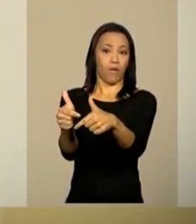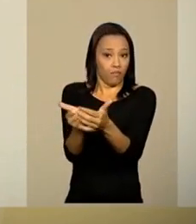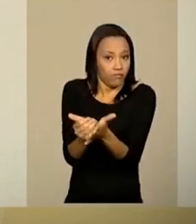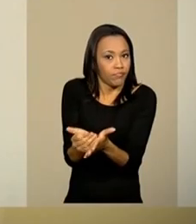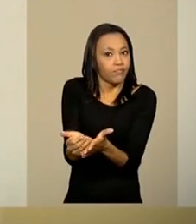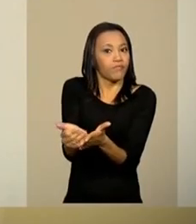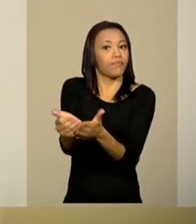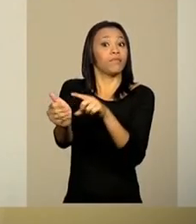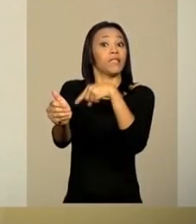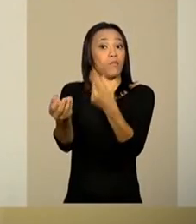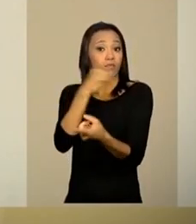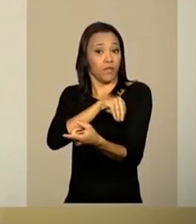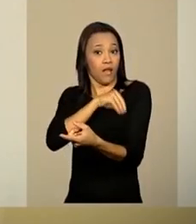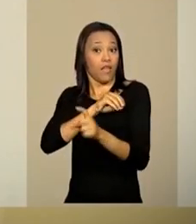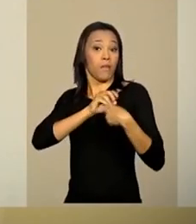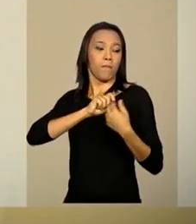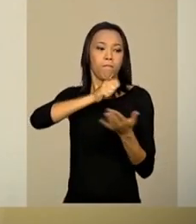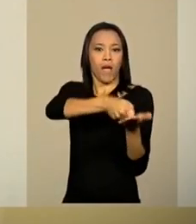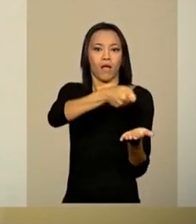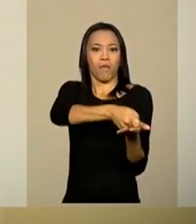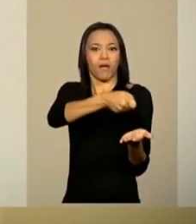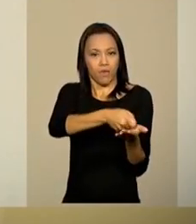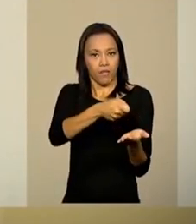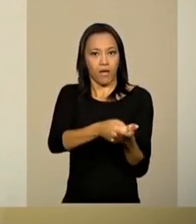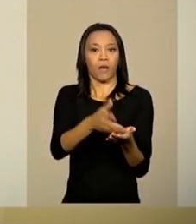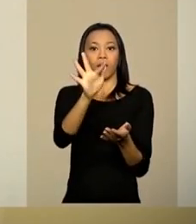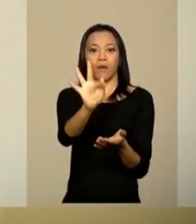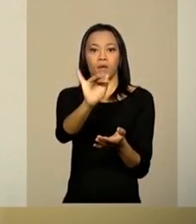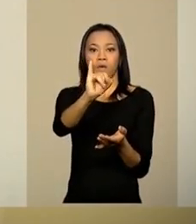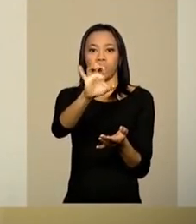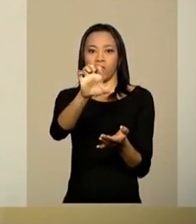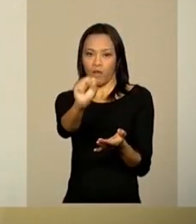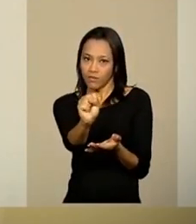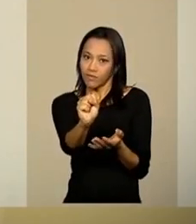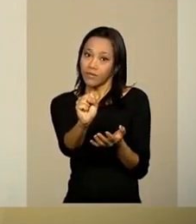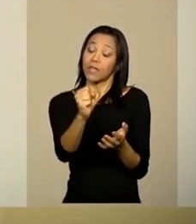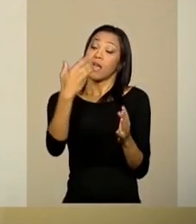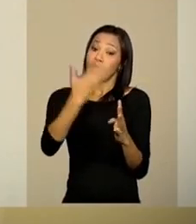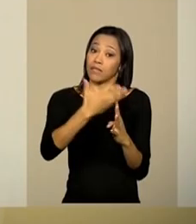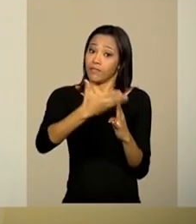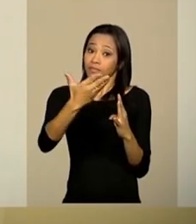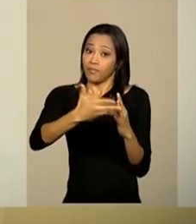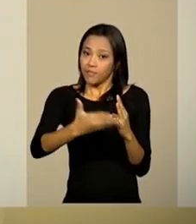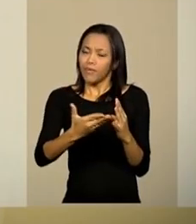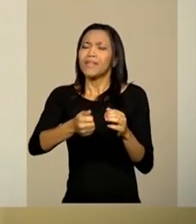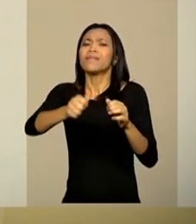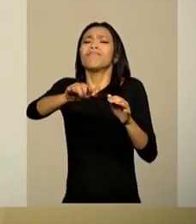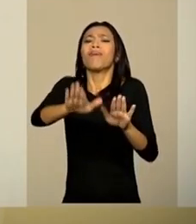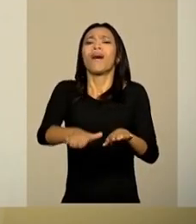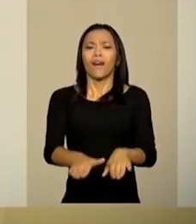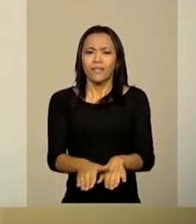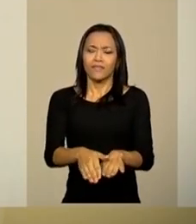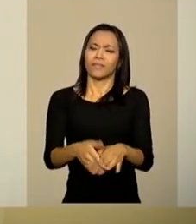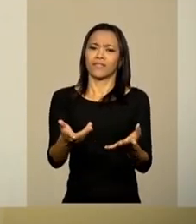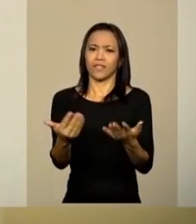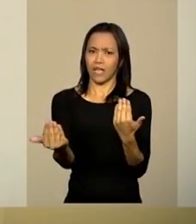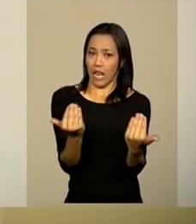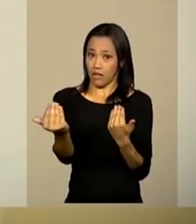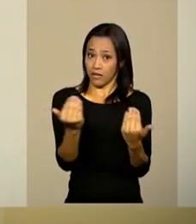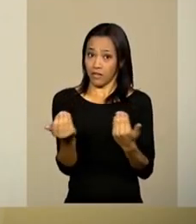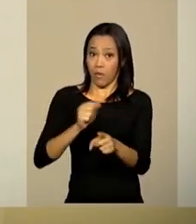trabalhar e ter uma renda para pagar o seu financiamento. As prestações vão ser mais baixas do que a mensalidade